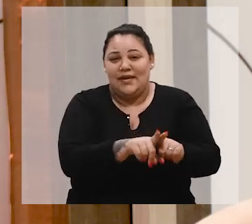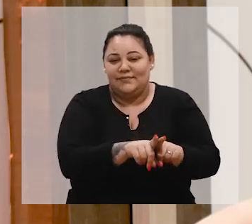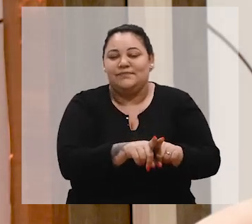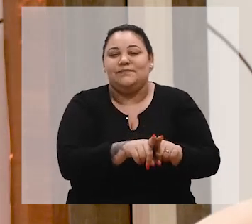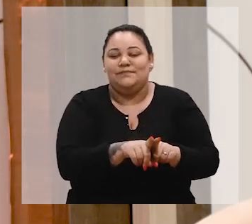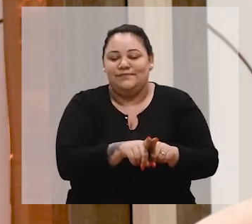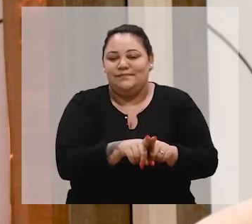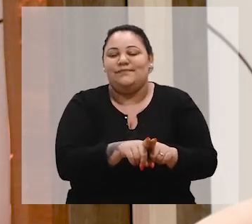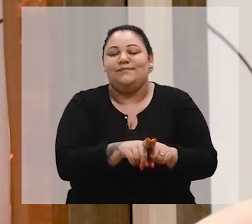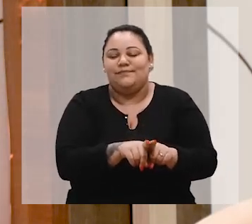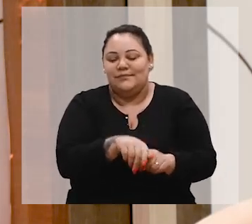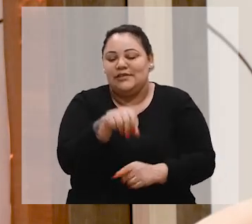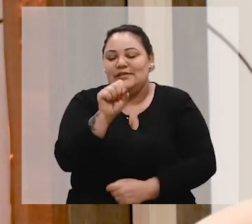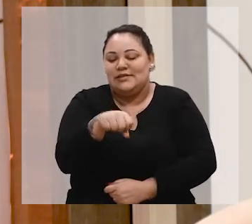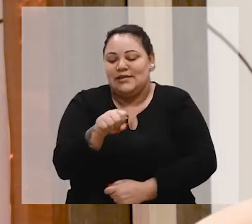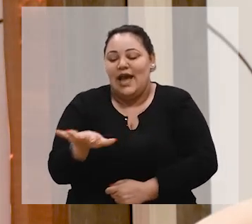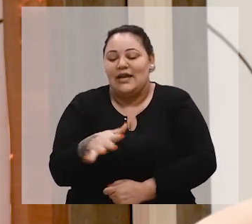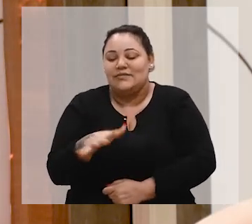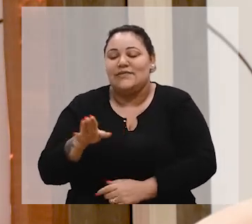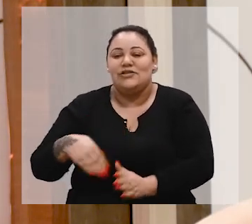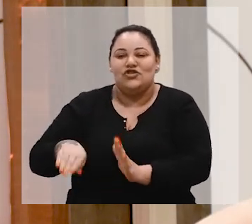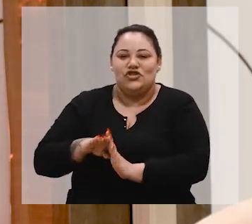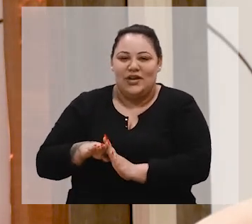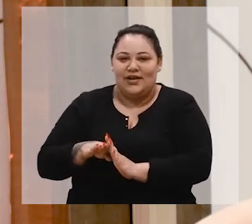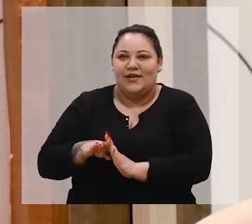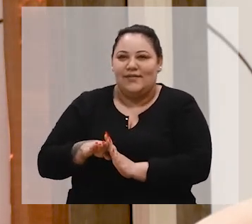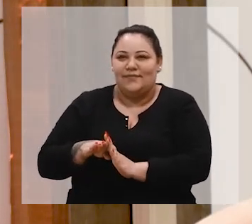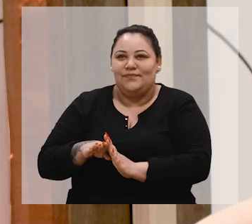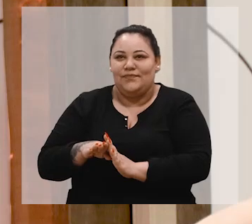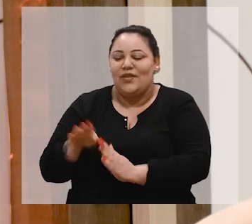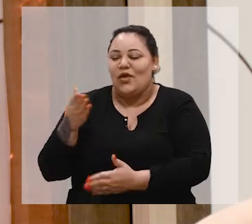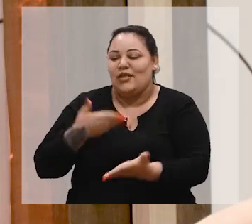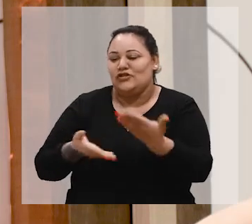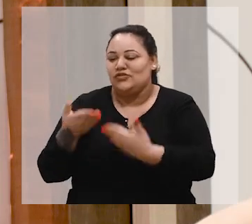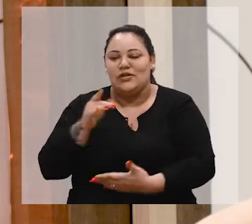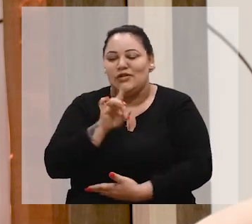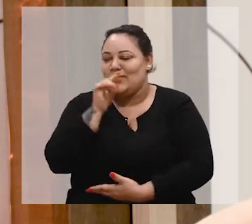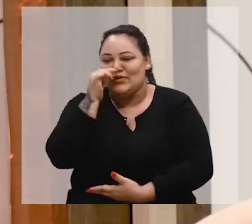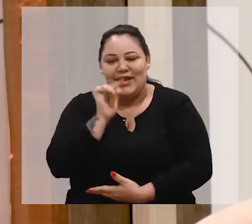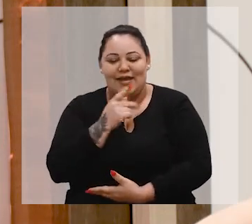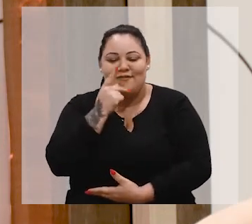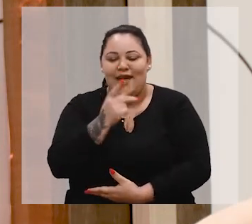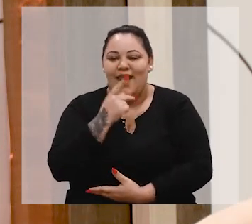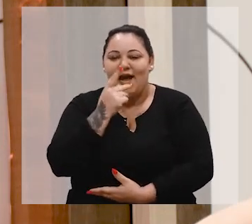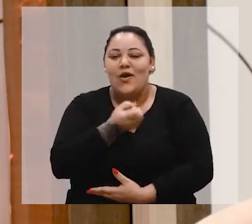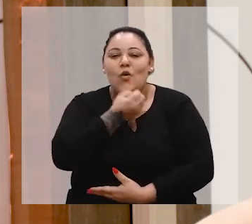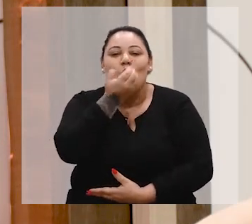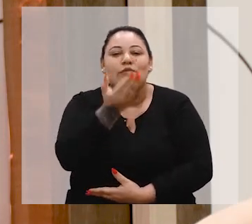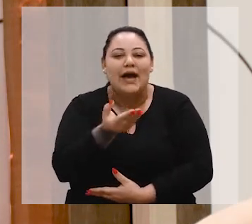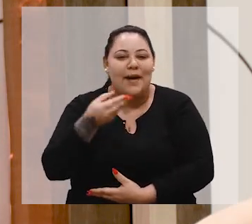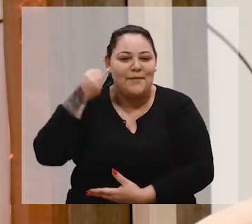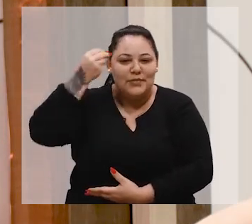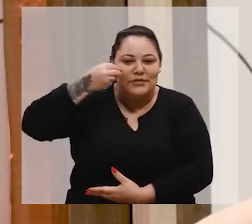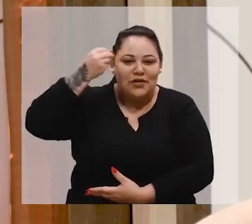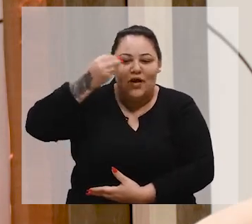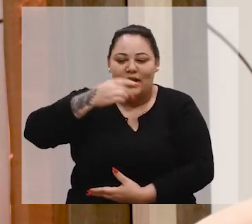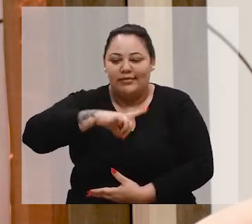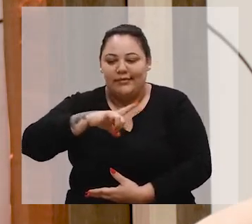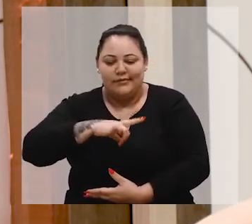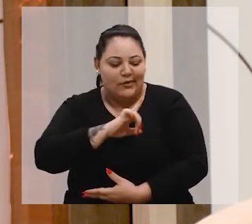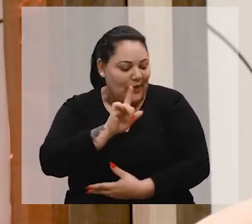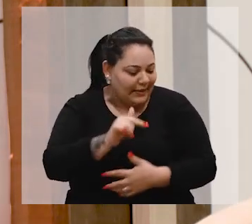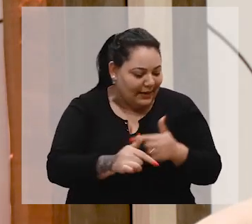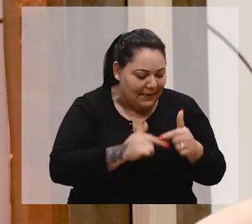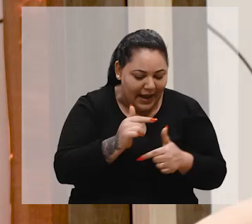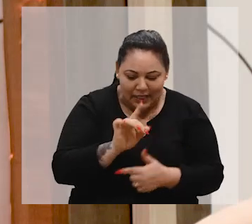origem. Exatamente. Às vezes chegam no consultório e não conseguem falar para a psicóloga, para o psicólogo, o que realmente é. Vem uma